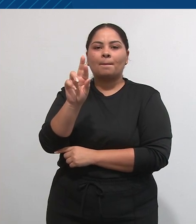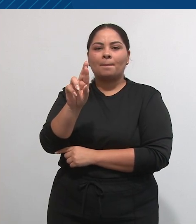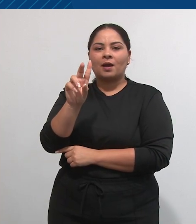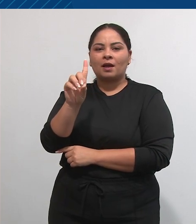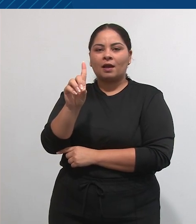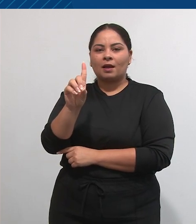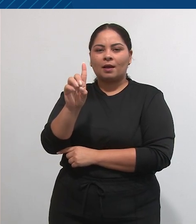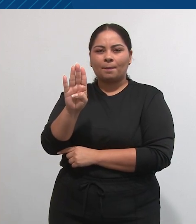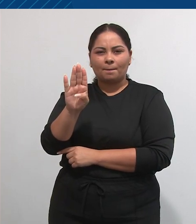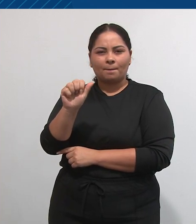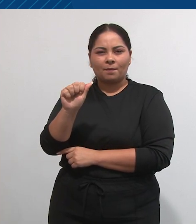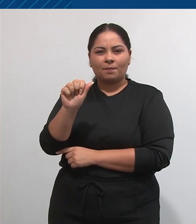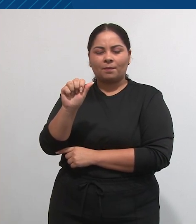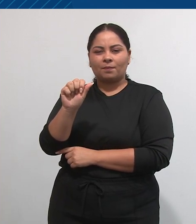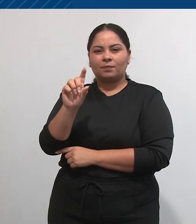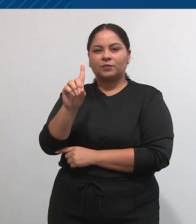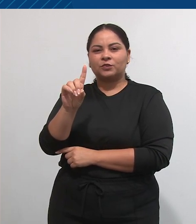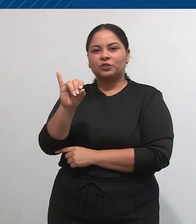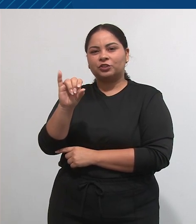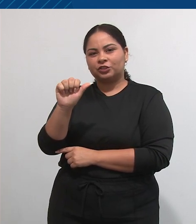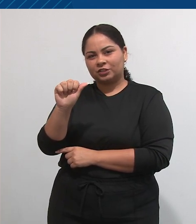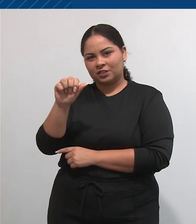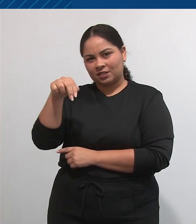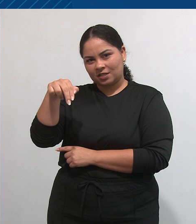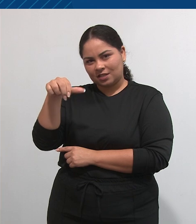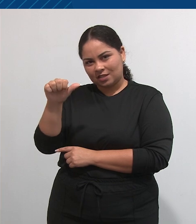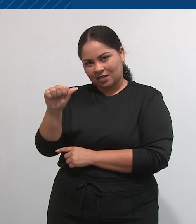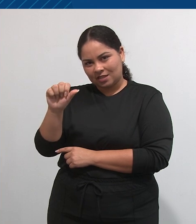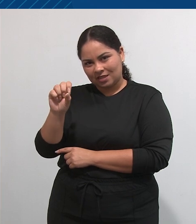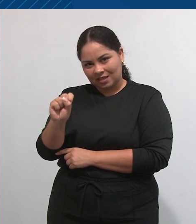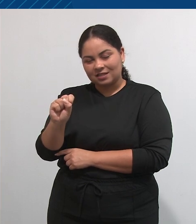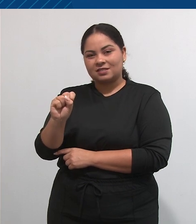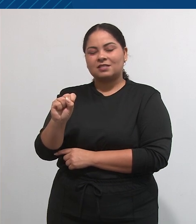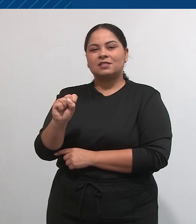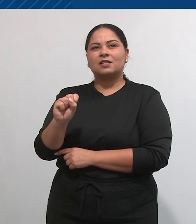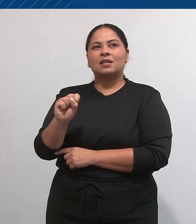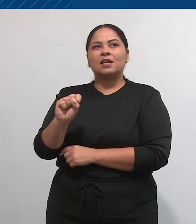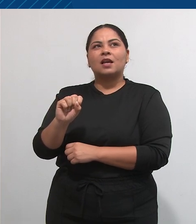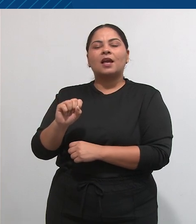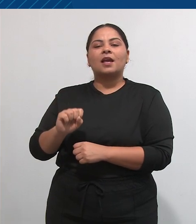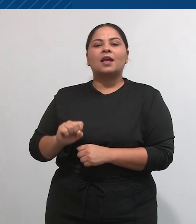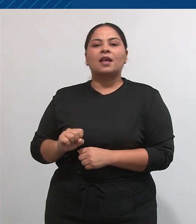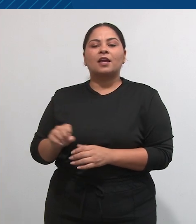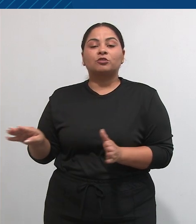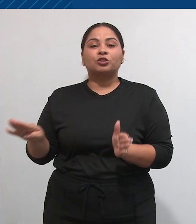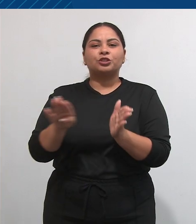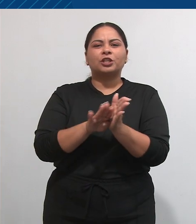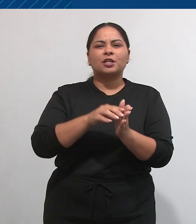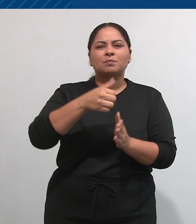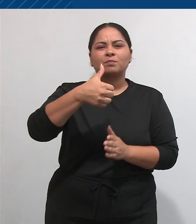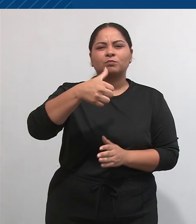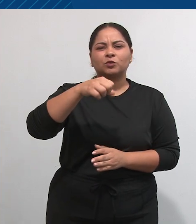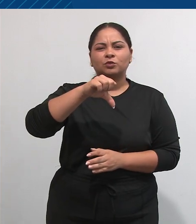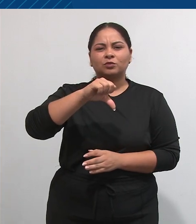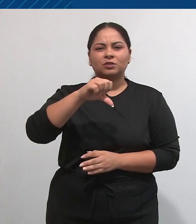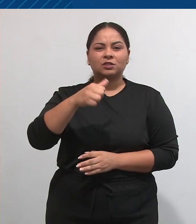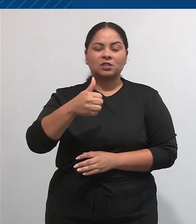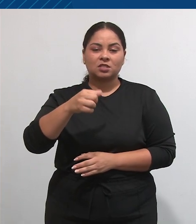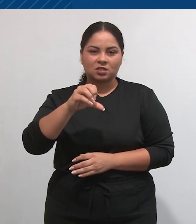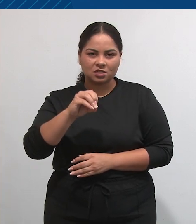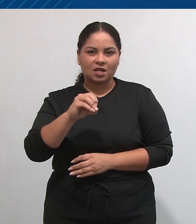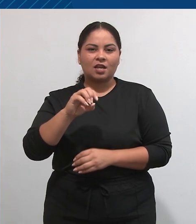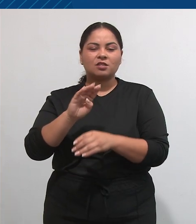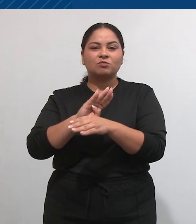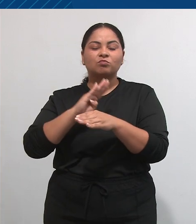elas chegaram aqui, eu tomo como referência 1910, porque é o bairro a qual a gente tem